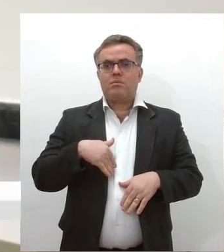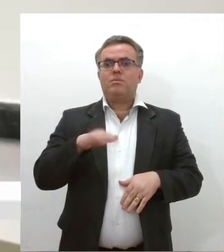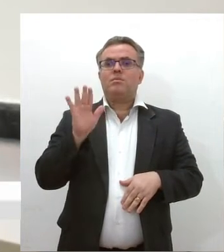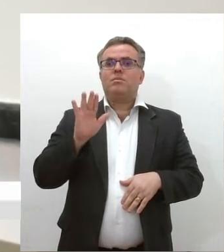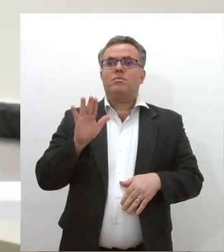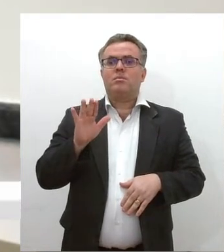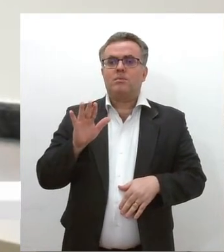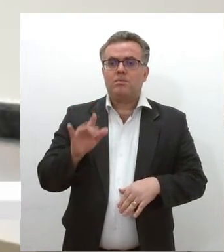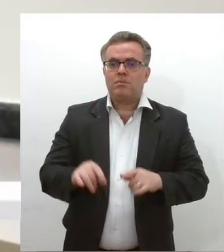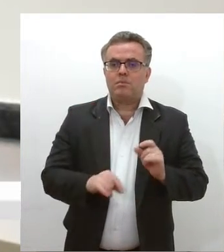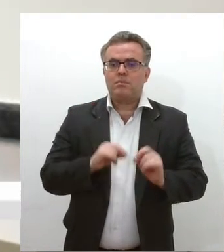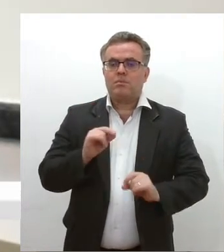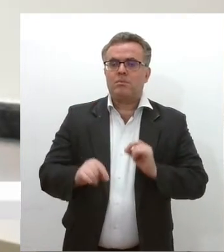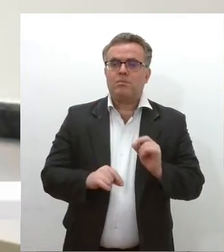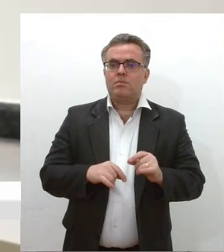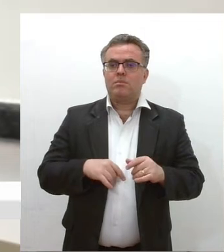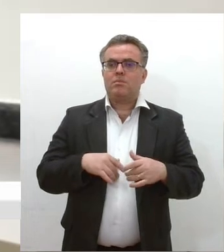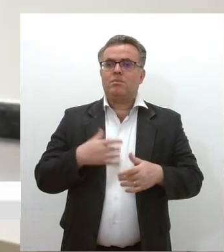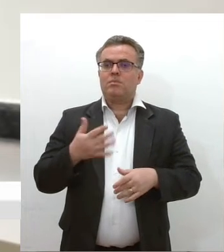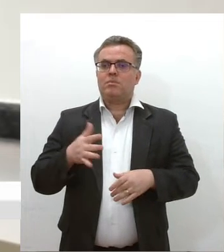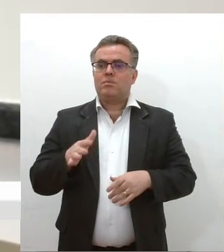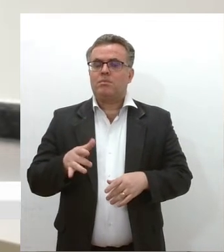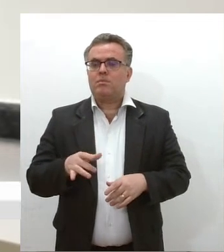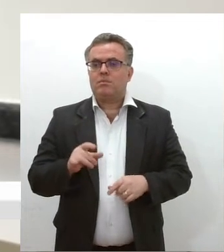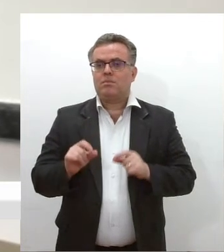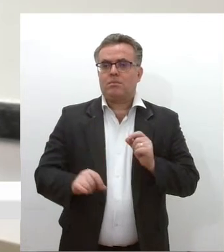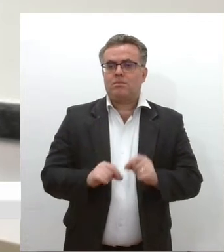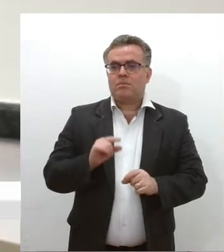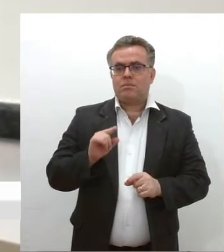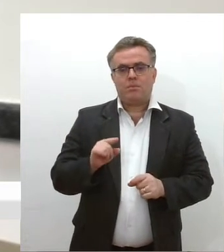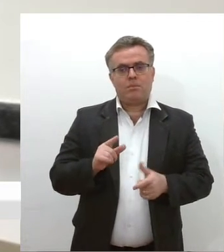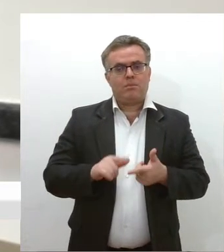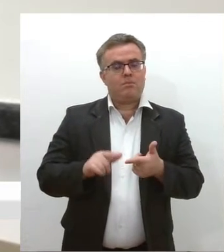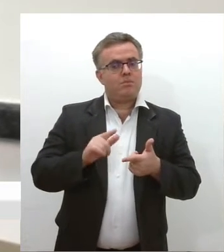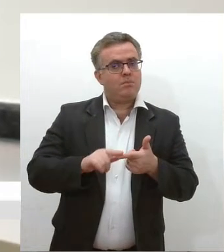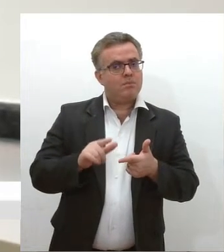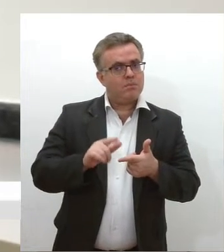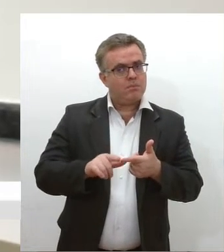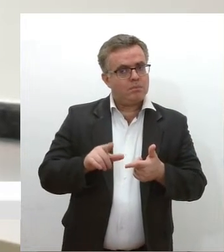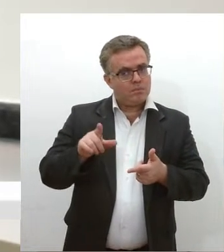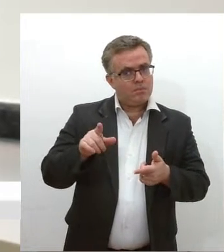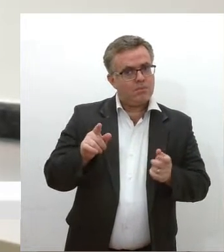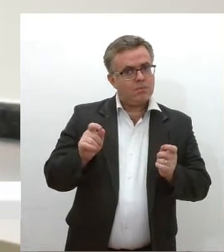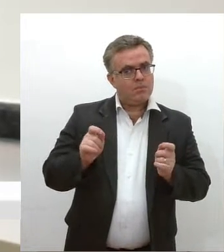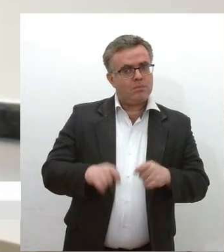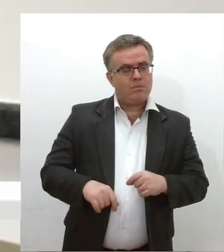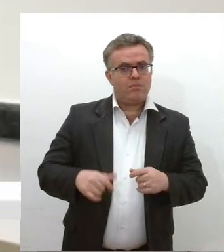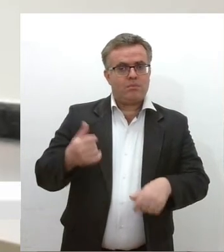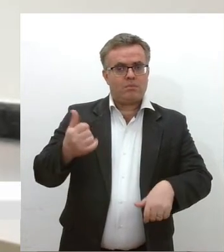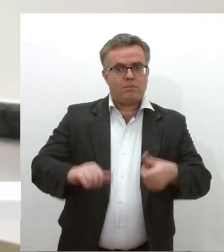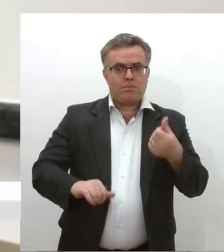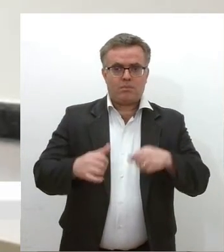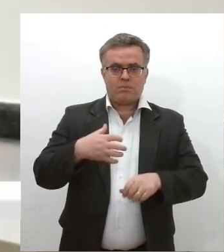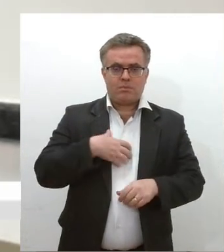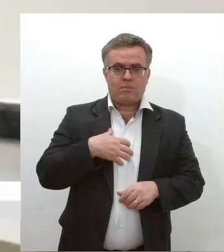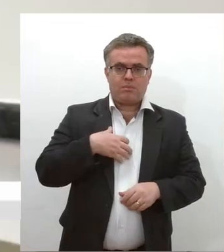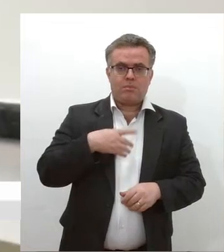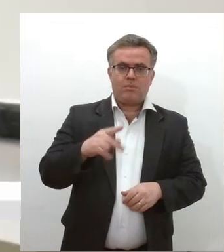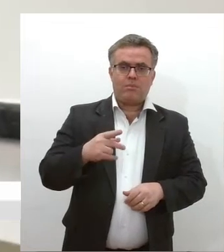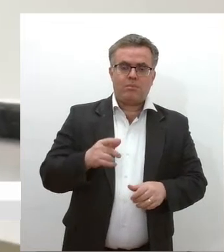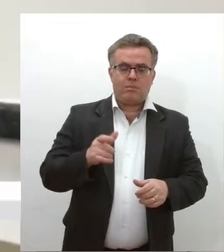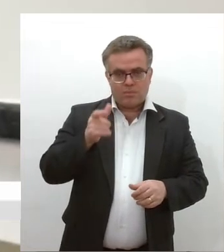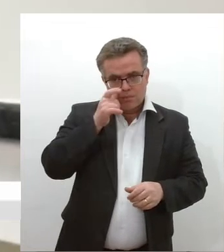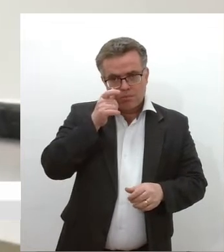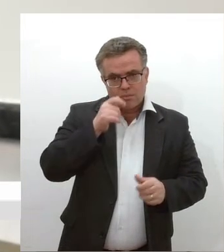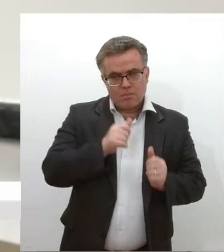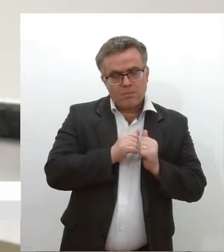desse patamar, dessa medida, você realmente tem algum distúrbio. Então, é importante que você avalie isso e acompanhe. A gente